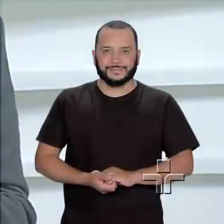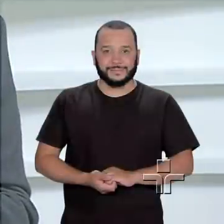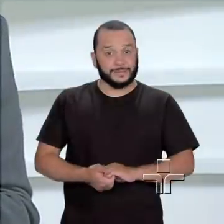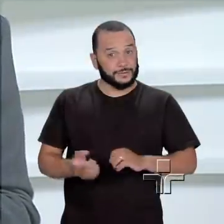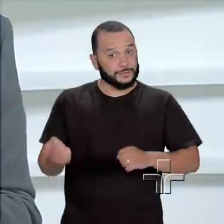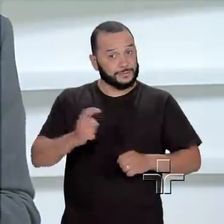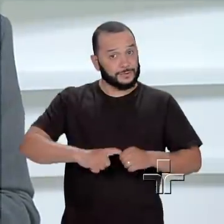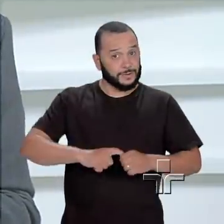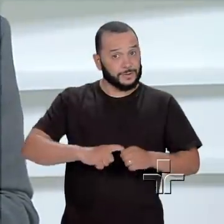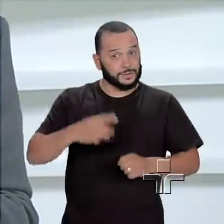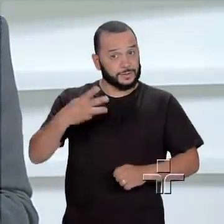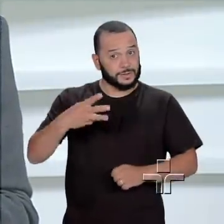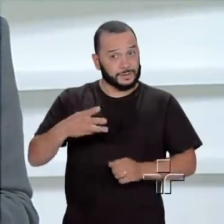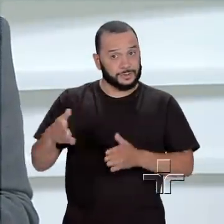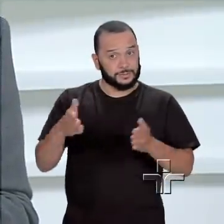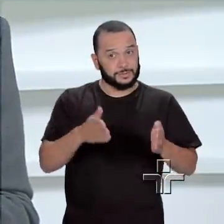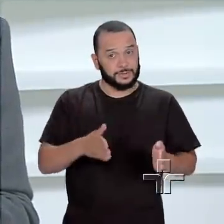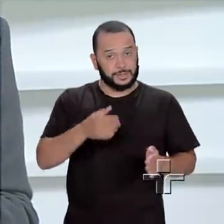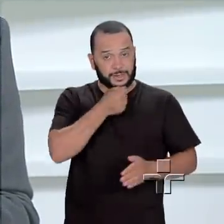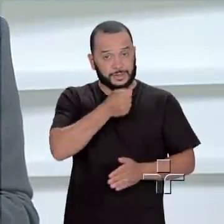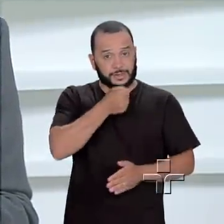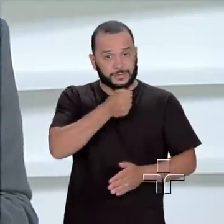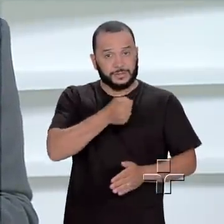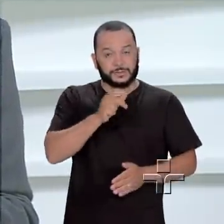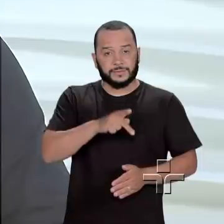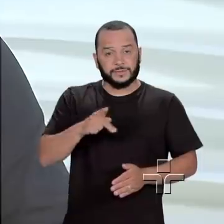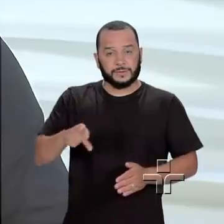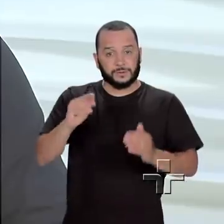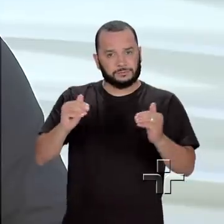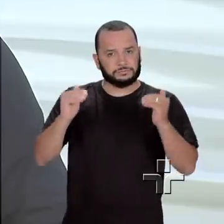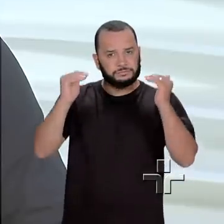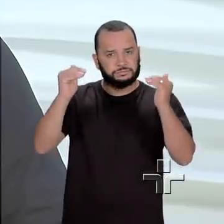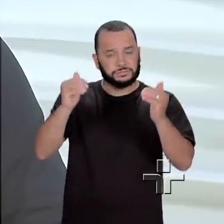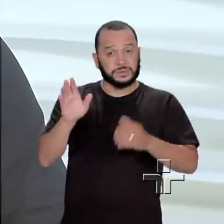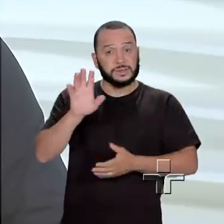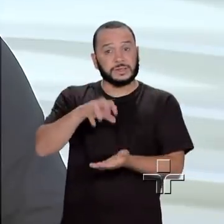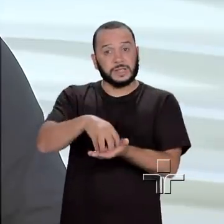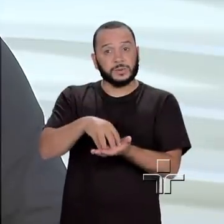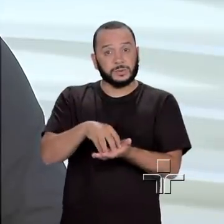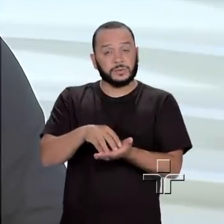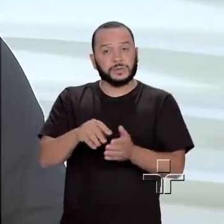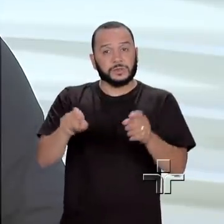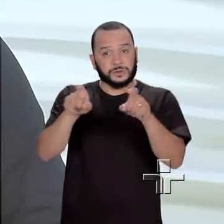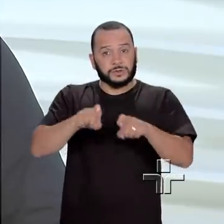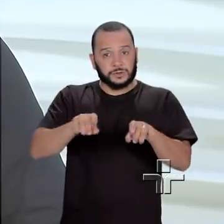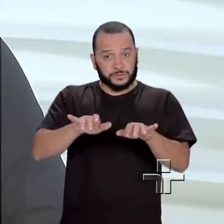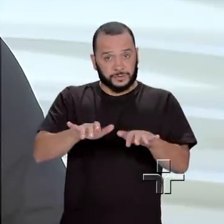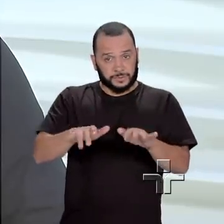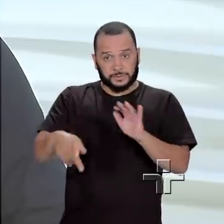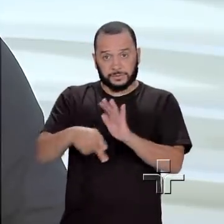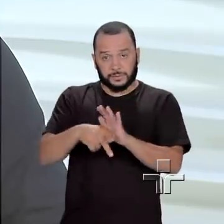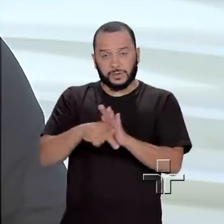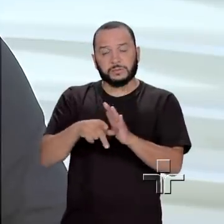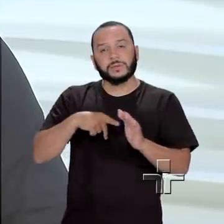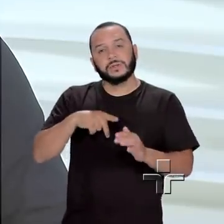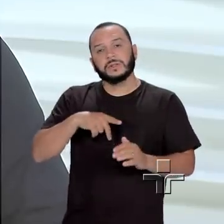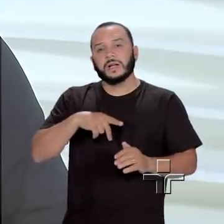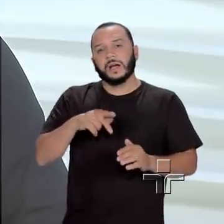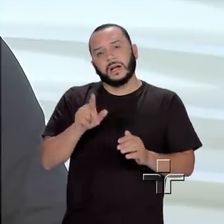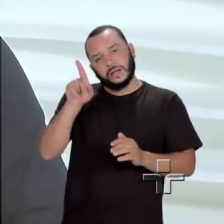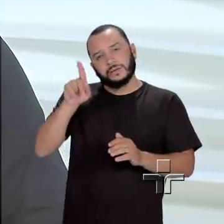Estamos de volta para o terceiro bloco da entrevista com o professor emérito do Centro de Informática da Universidade Federal de